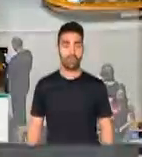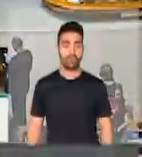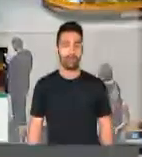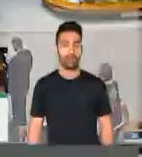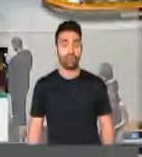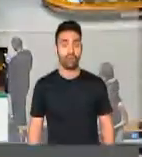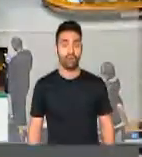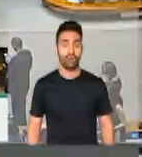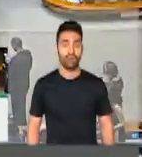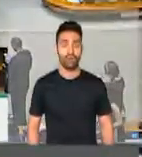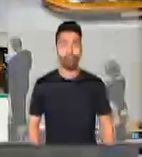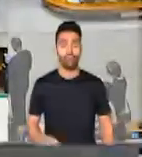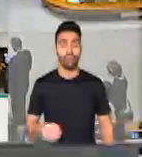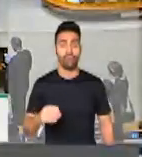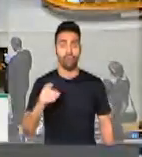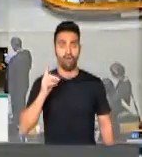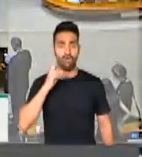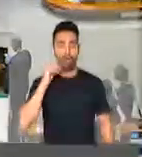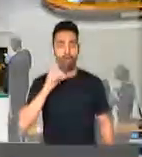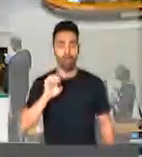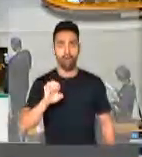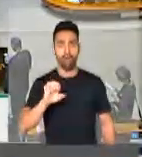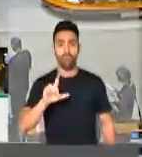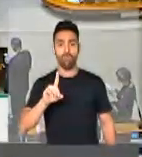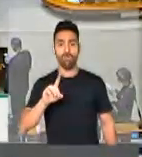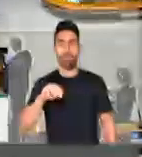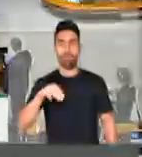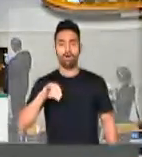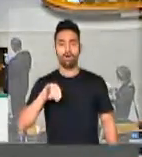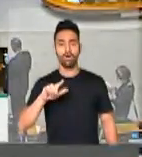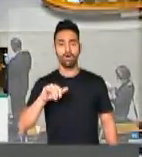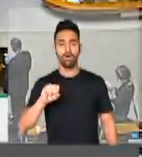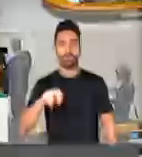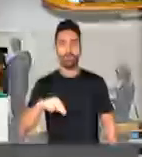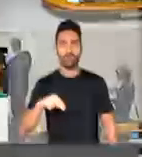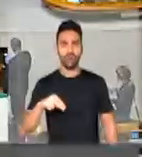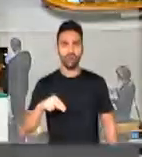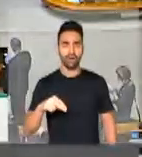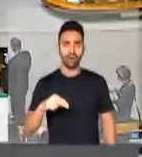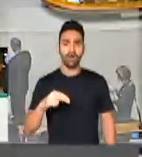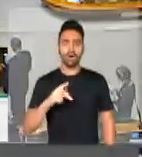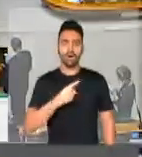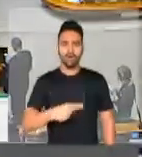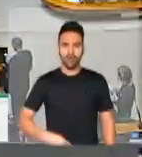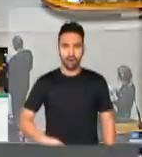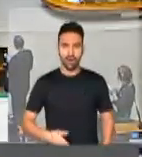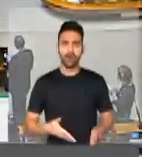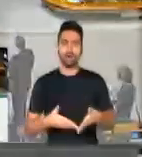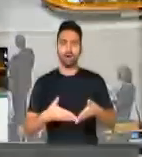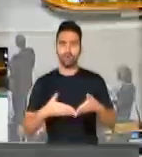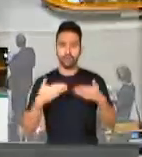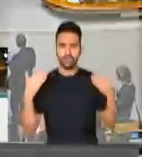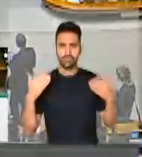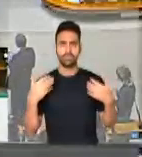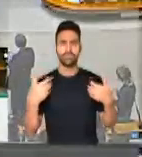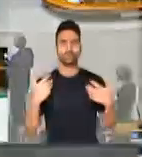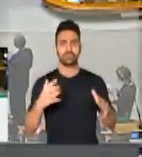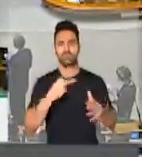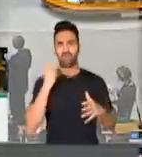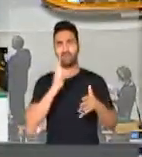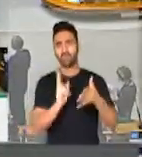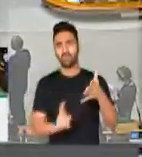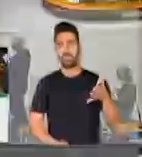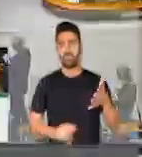Com a palavra o deputado Edmilson Rodrigues, pelo PSOL. Presidente, eu peço licença para abrir mão das